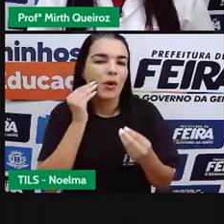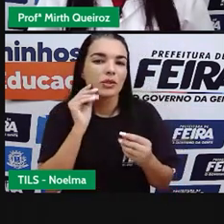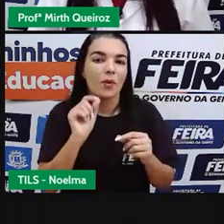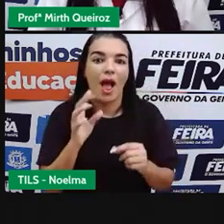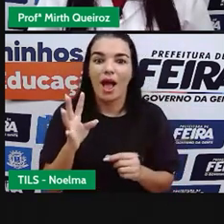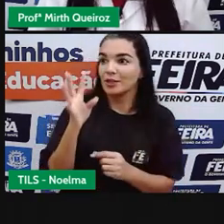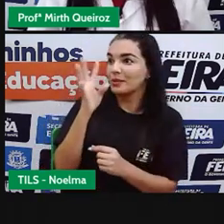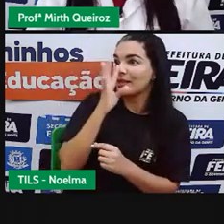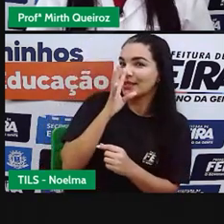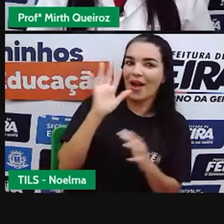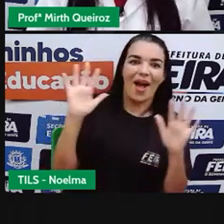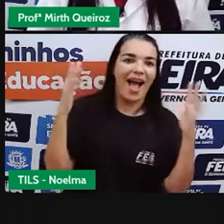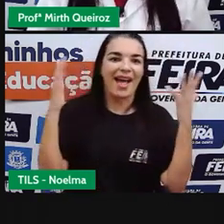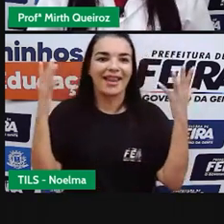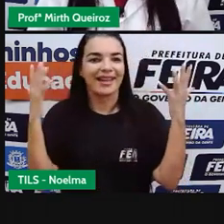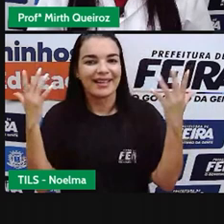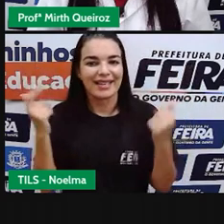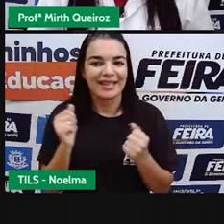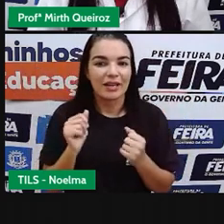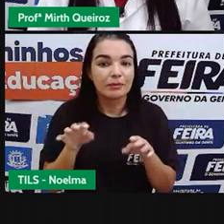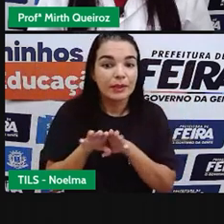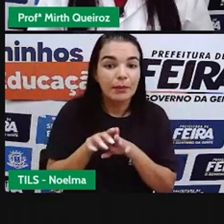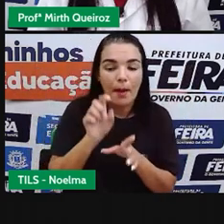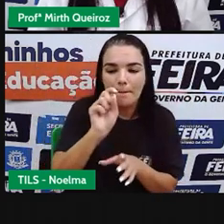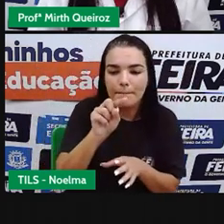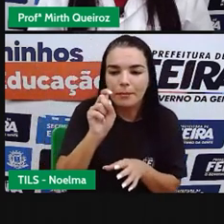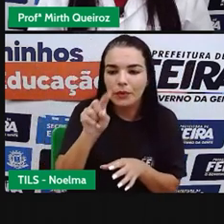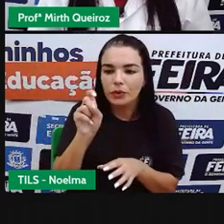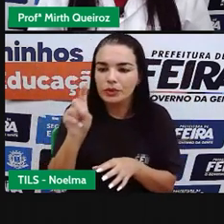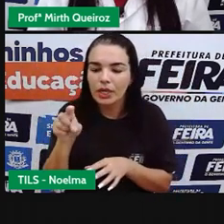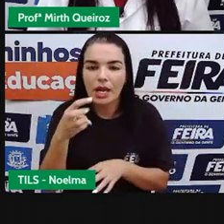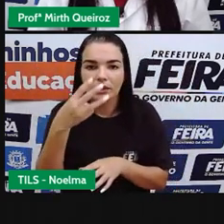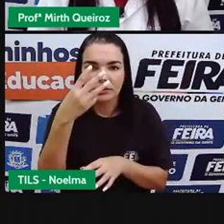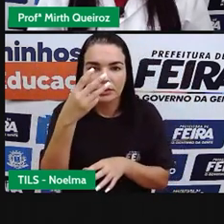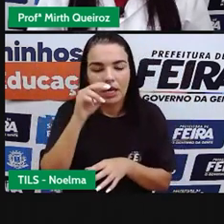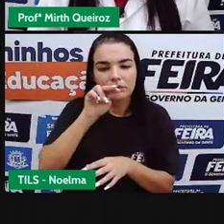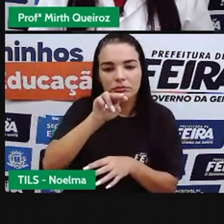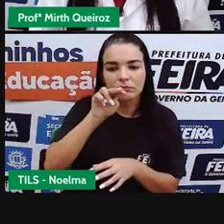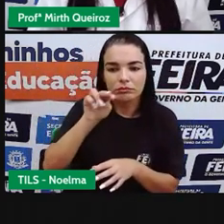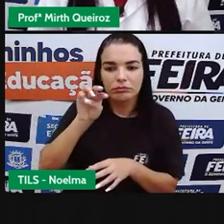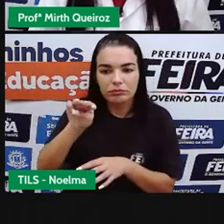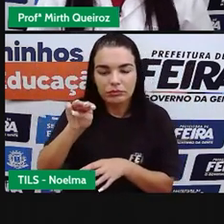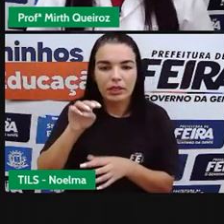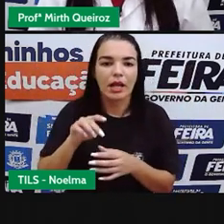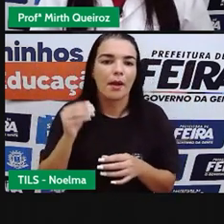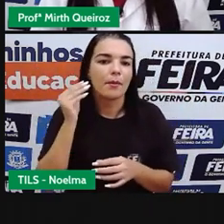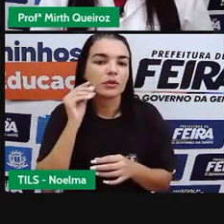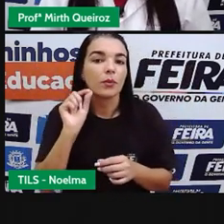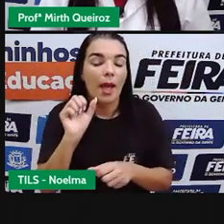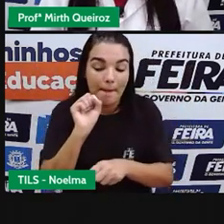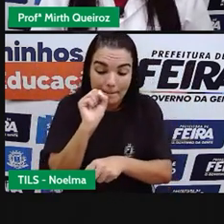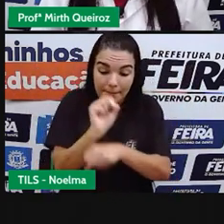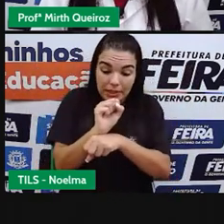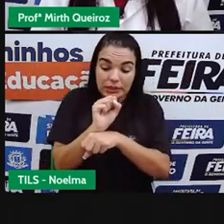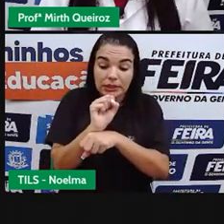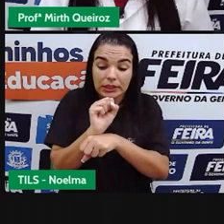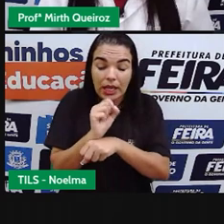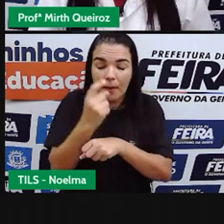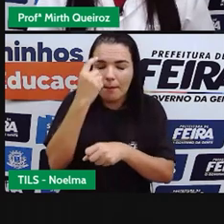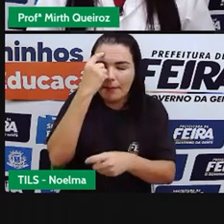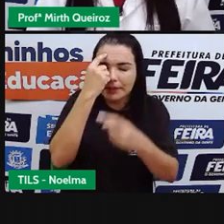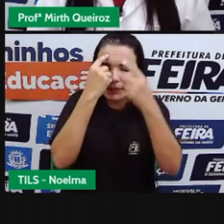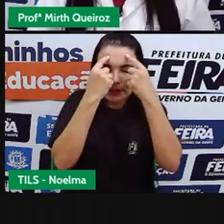alegria, espanto. Reticências que vão ser utilizadas aí para indicar a interrupção de um